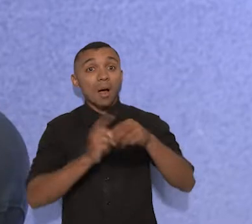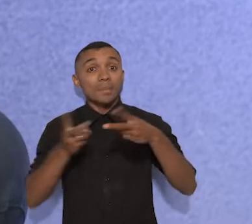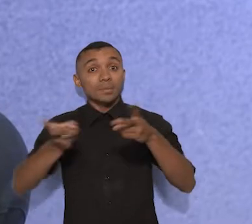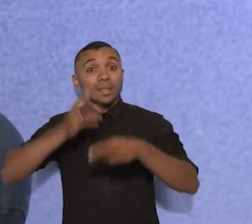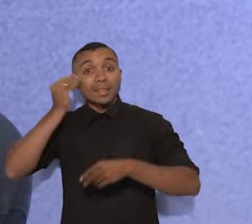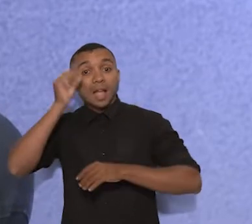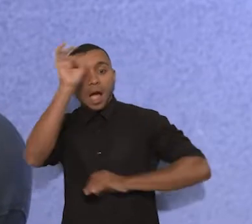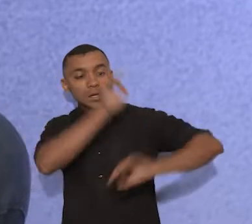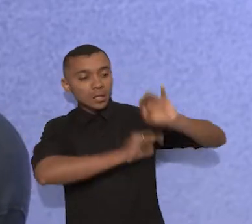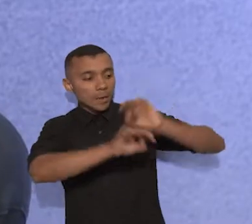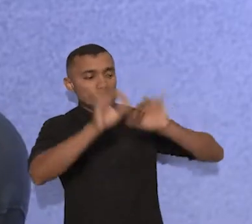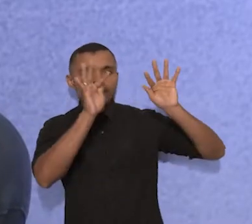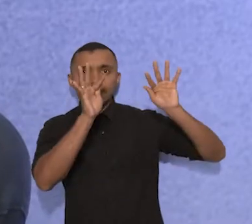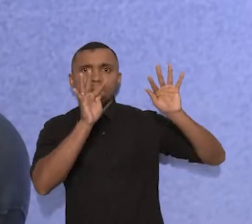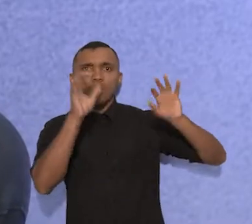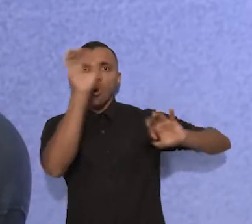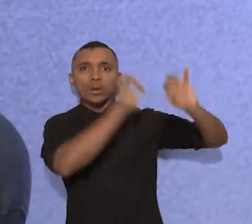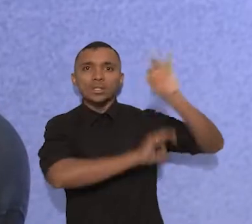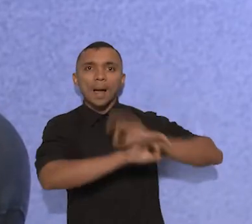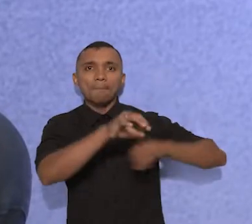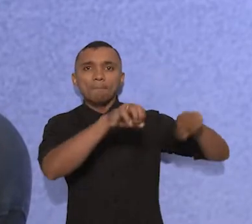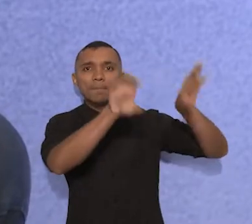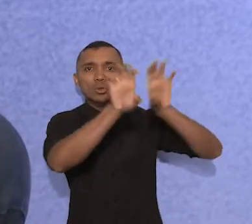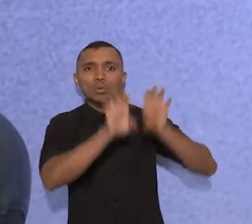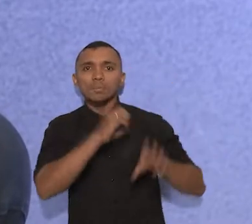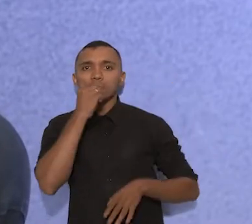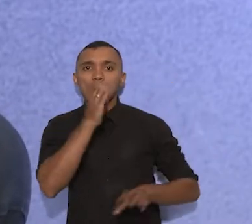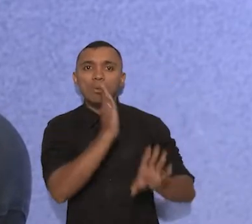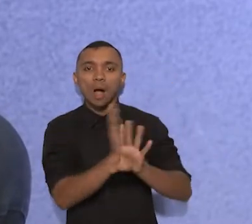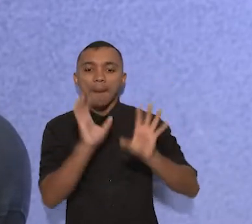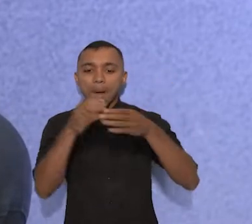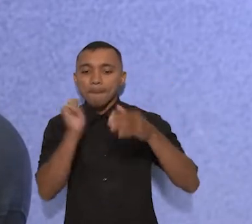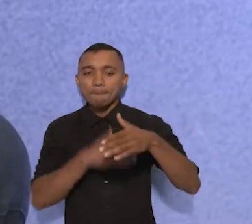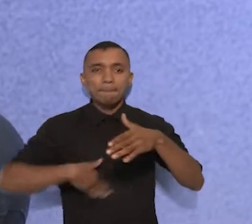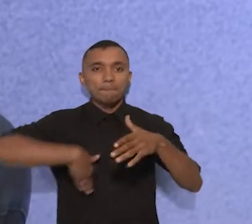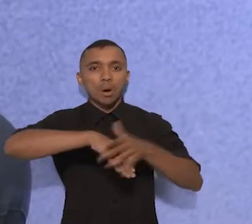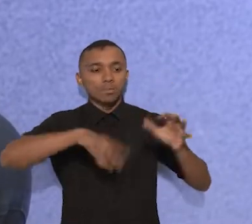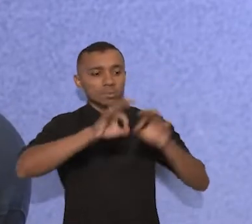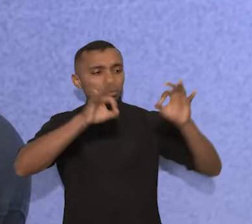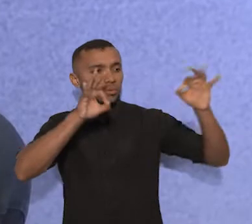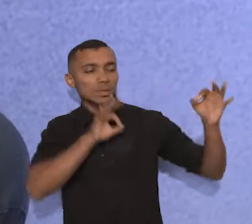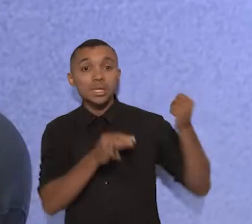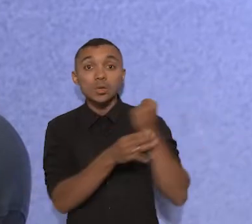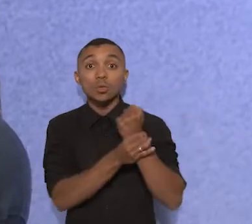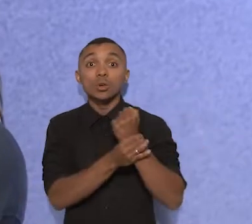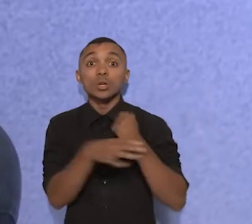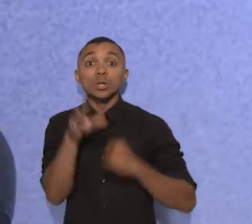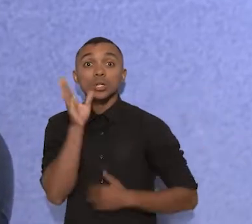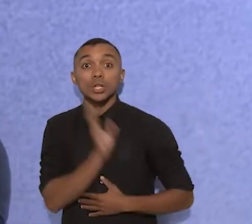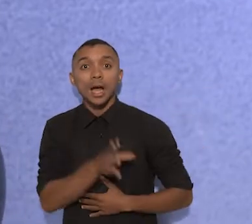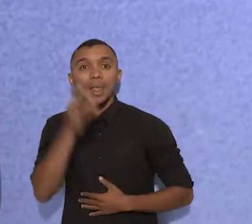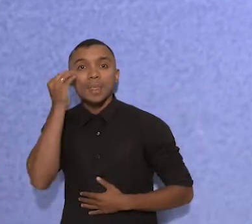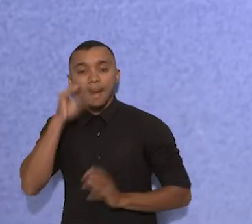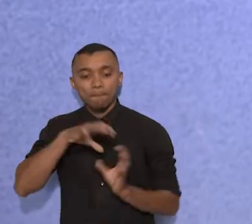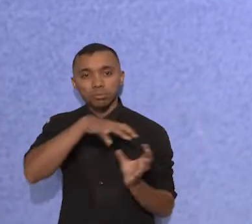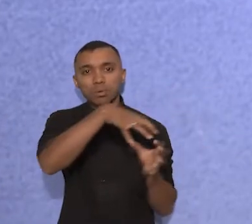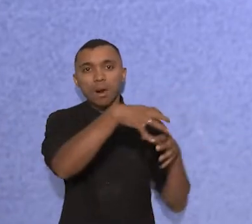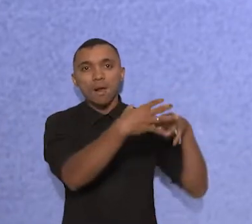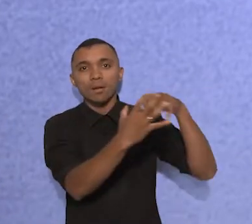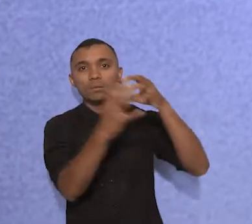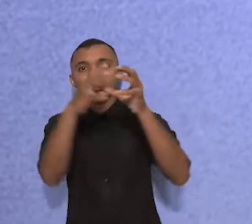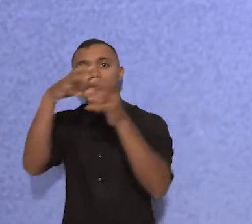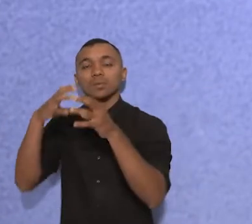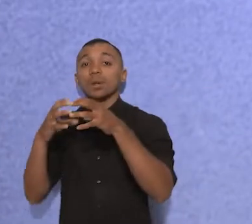finalizar e ele é um bom finalizador, ele bate muito bem na bola. E ele bateu com uma precisão, dando um pouco de efeito na bola, exatamente